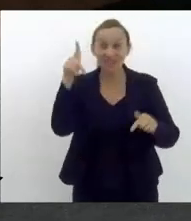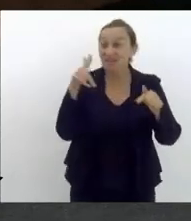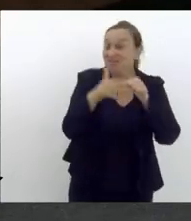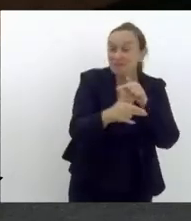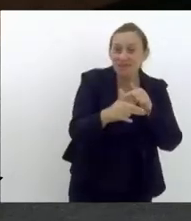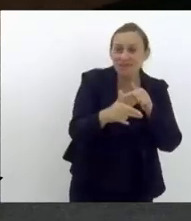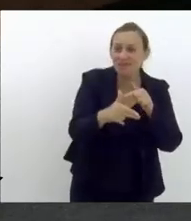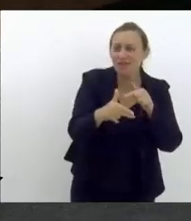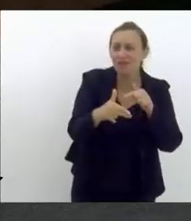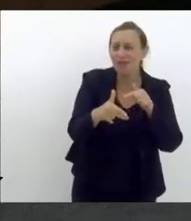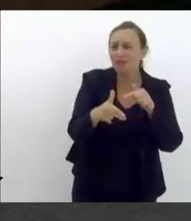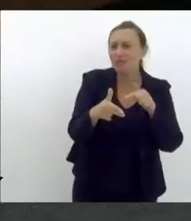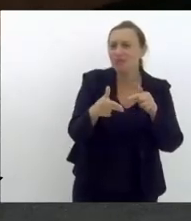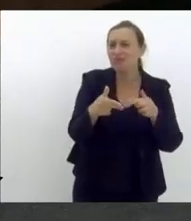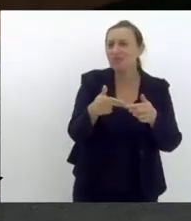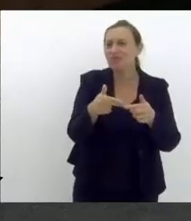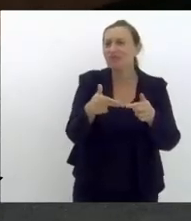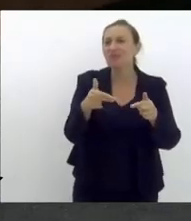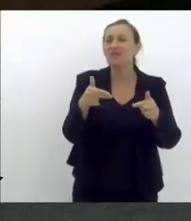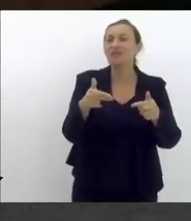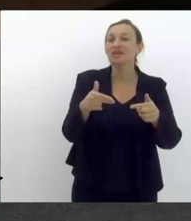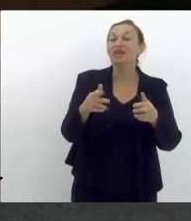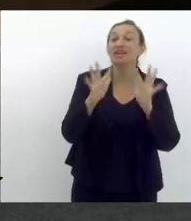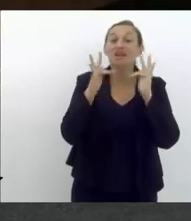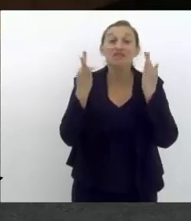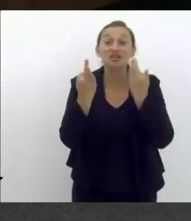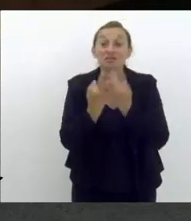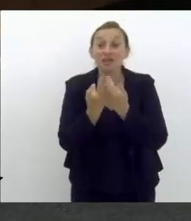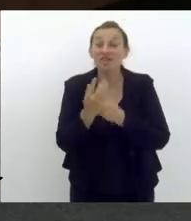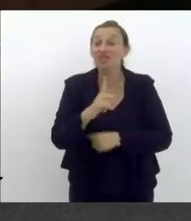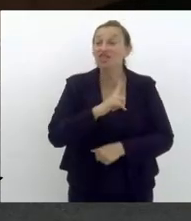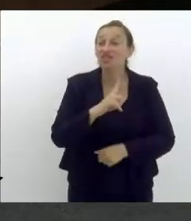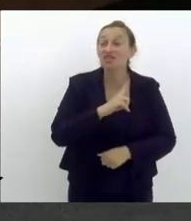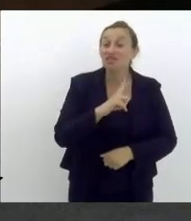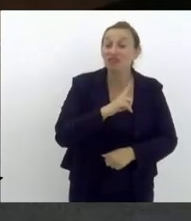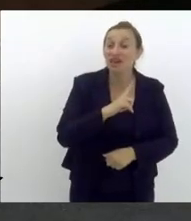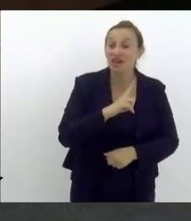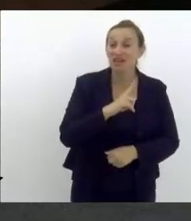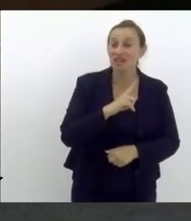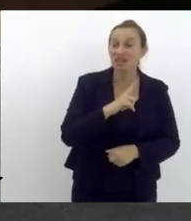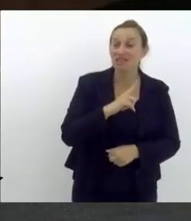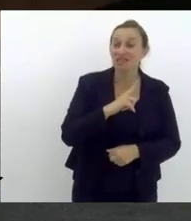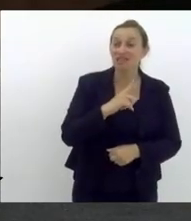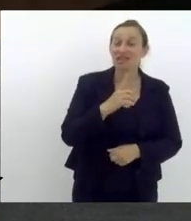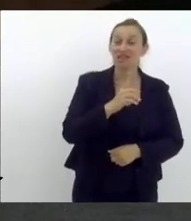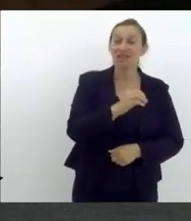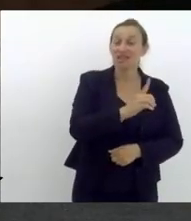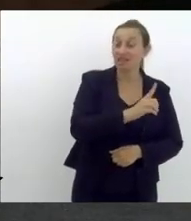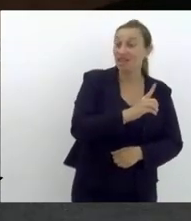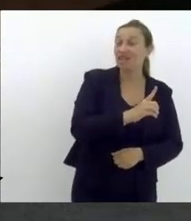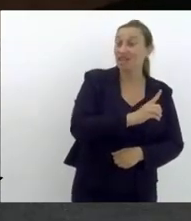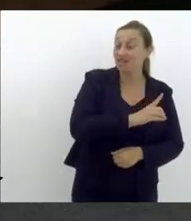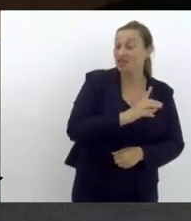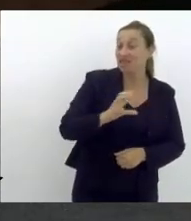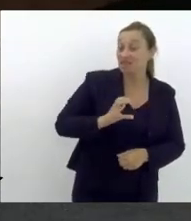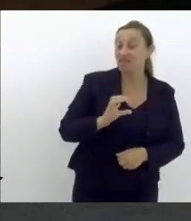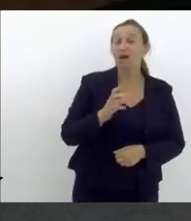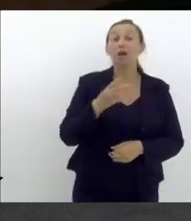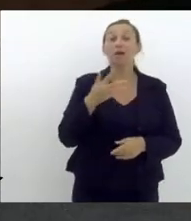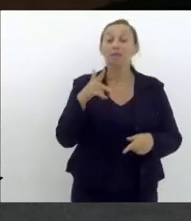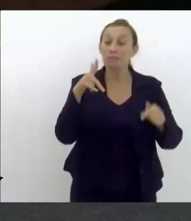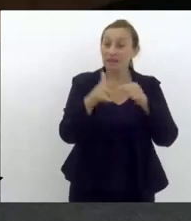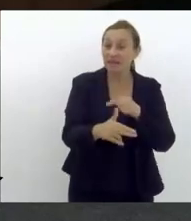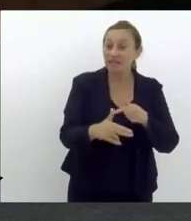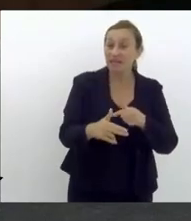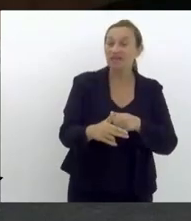o quanto pode impedindo que as famílias tivessem o laudo da Defesa Civil impedindo que as famílias